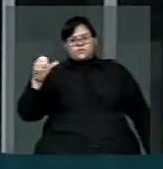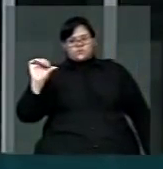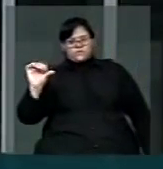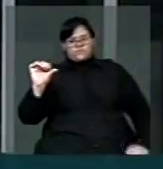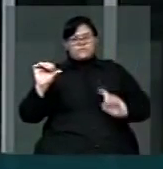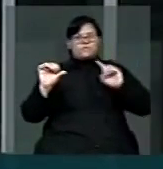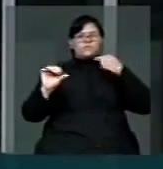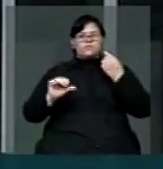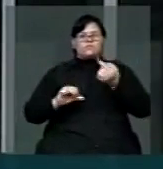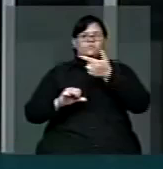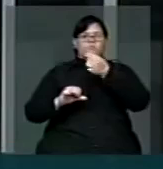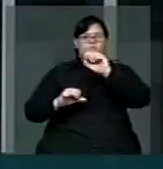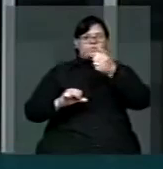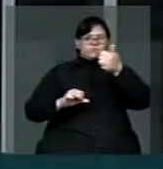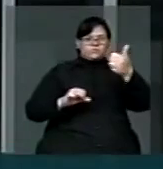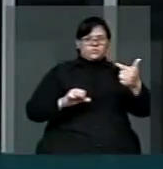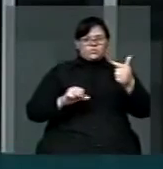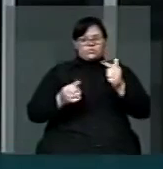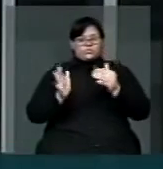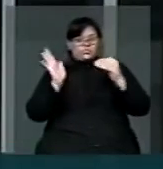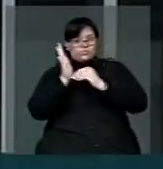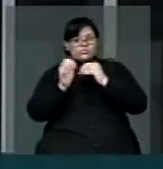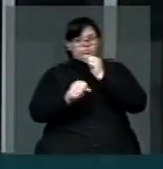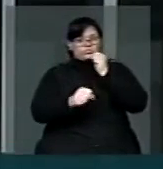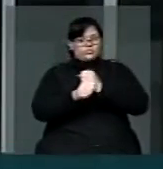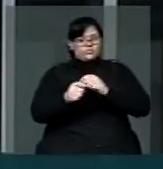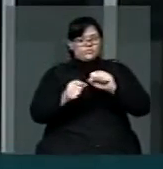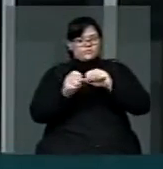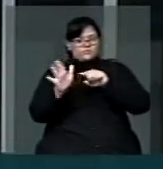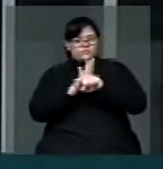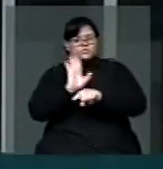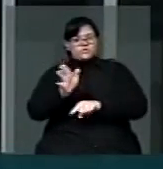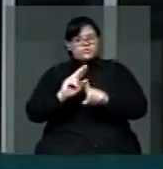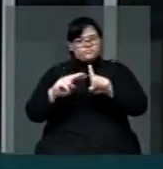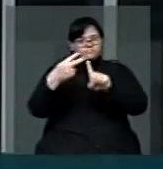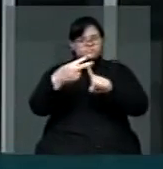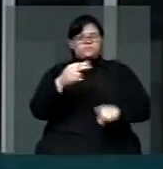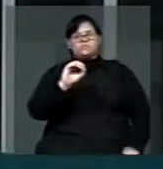0,669. Em 2012, último ano da pesquisa, já estava em